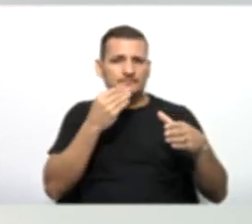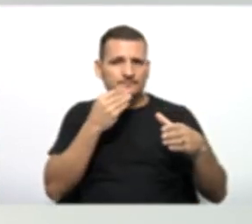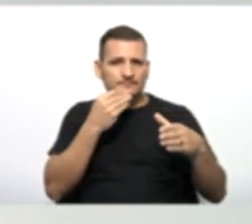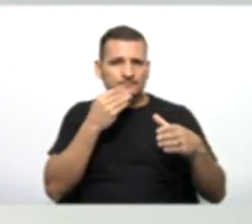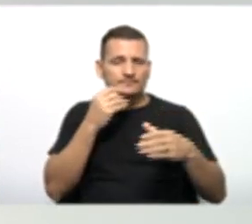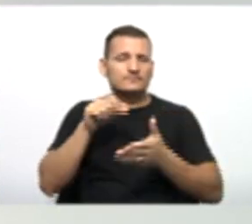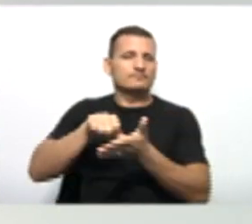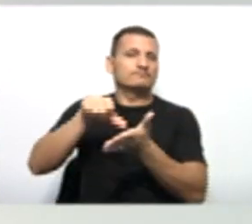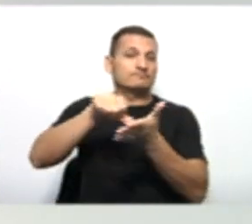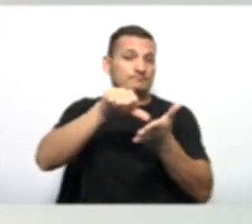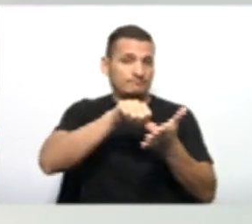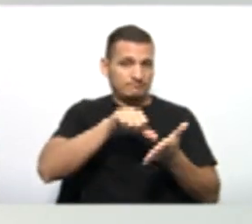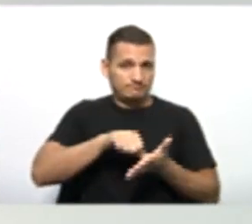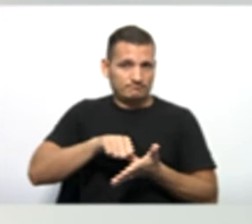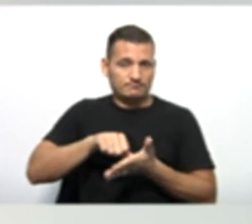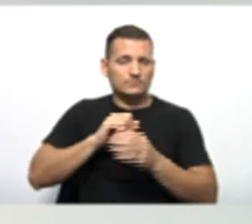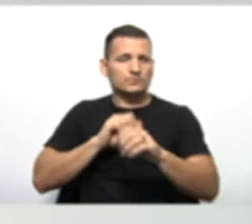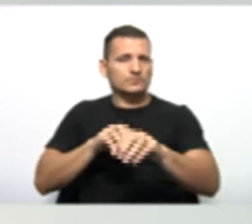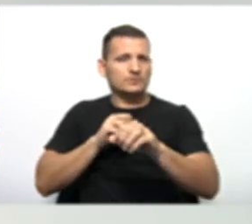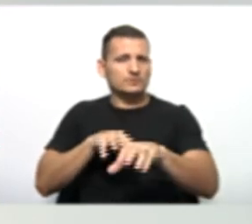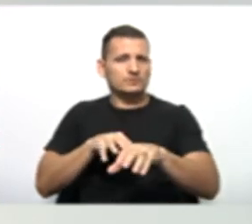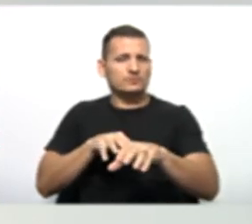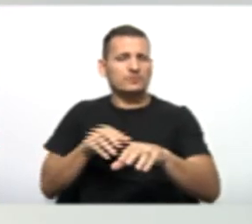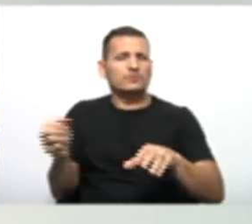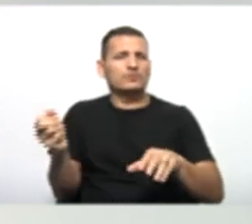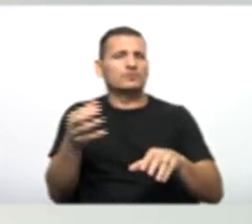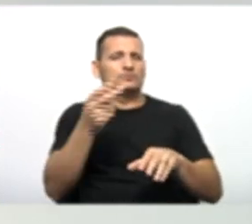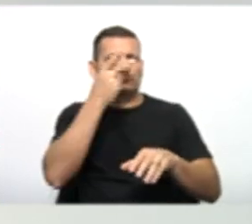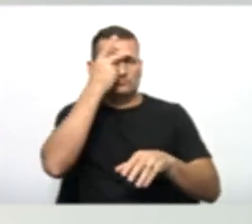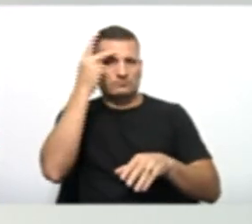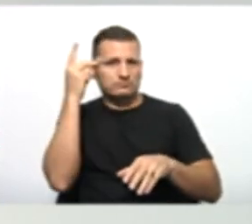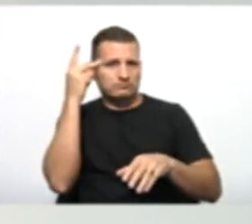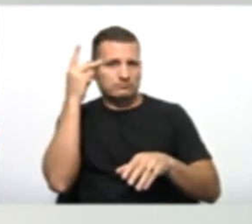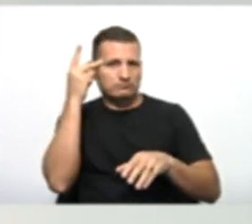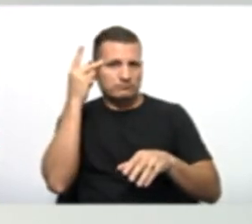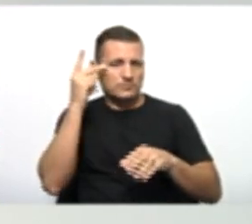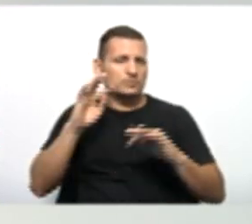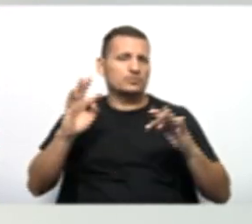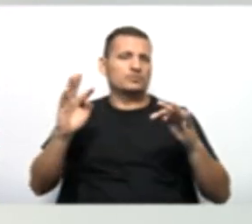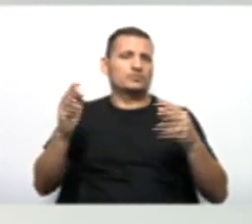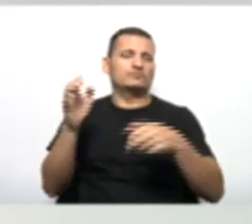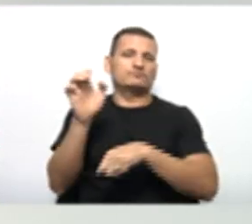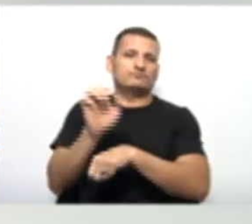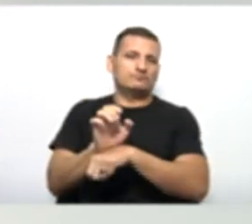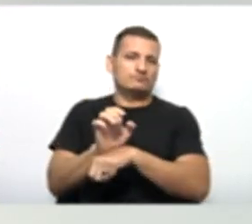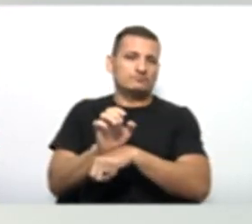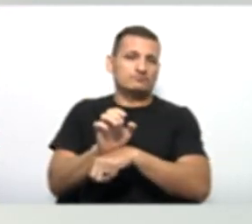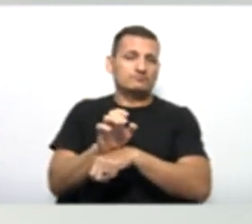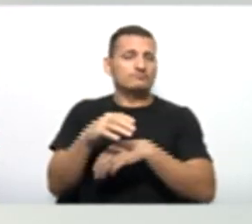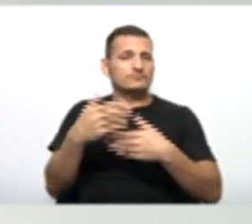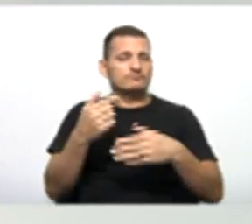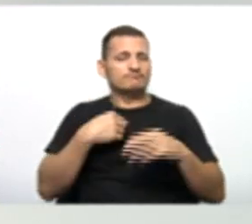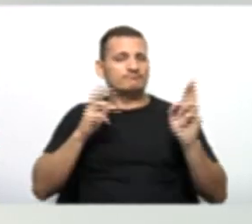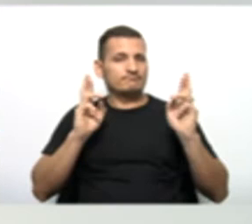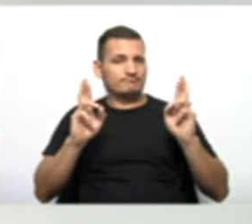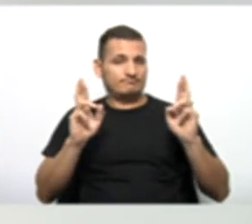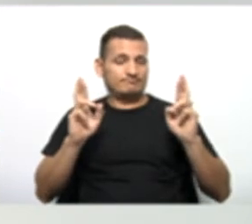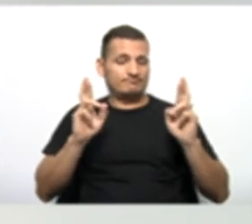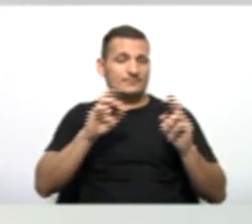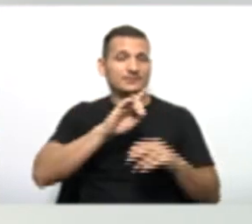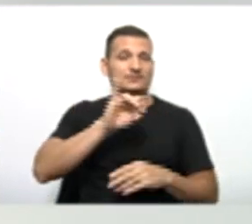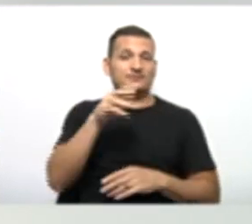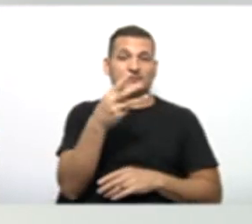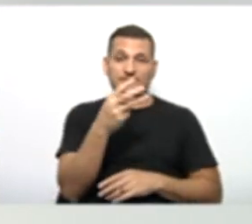polos de educação à distância para novas pessoas, novos públicos de todo o nosso estado. Então, espero que no dia 30